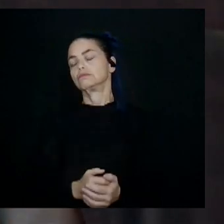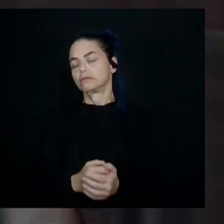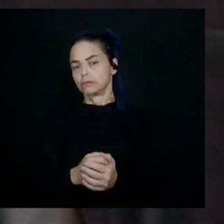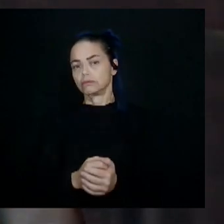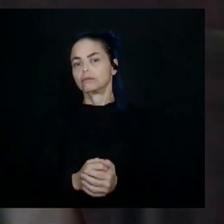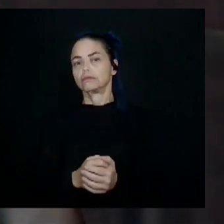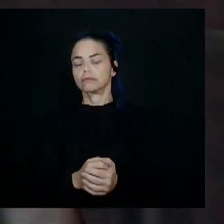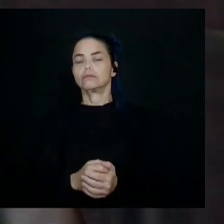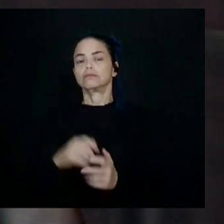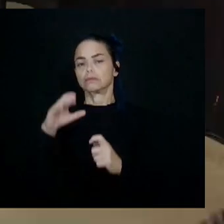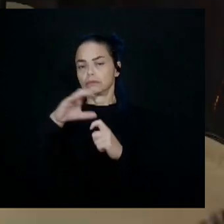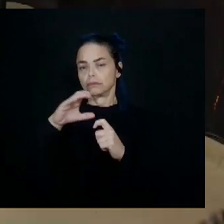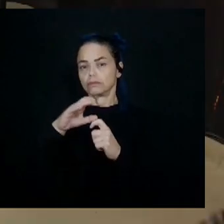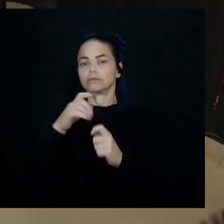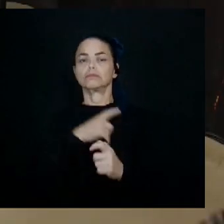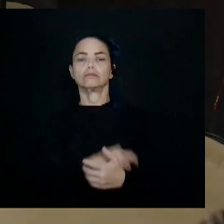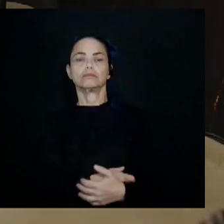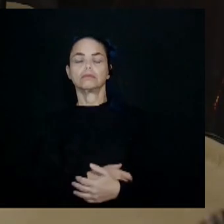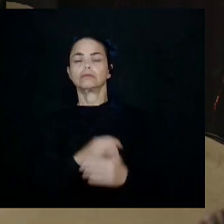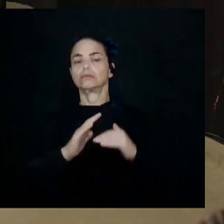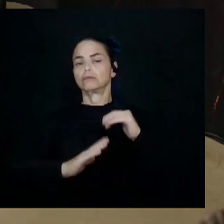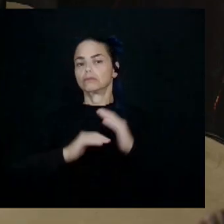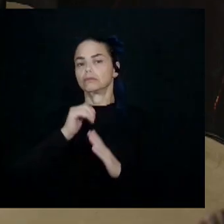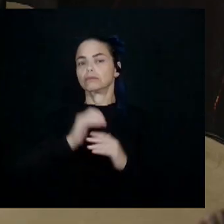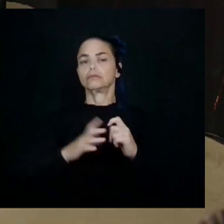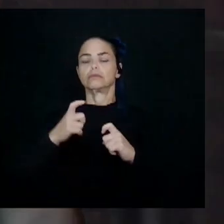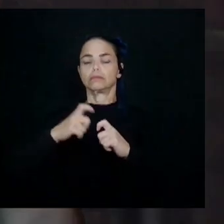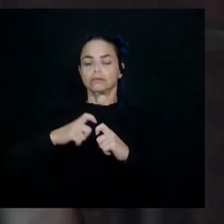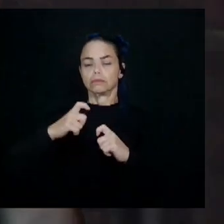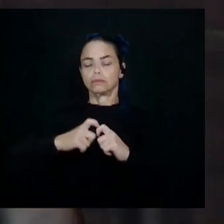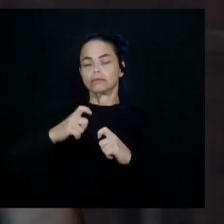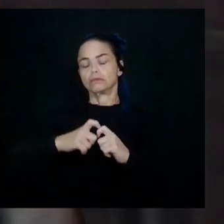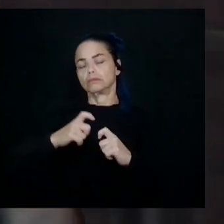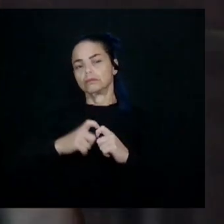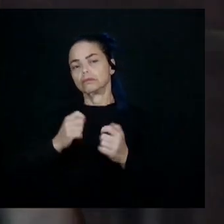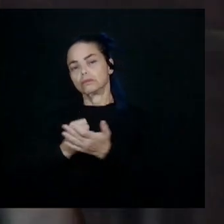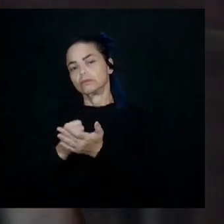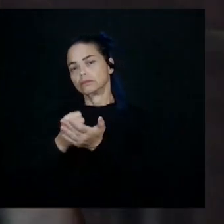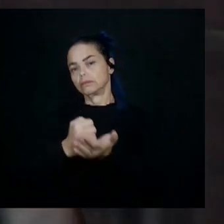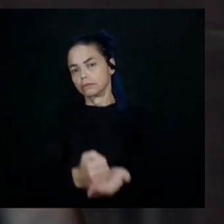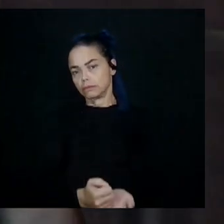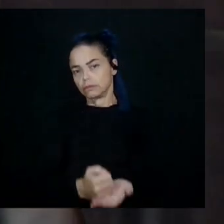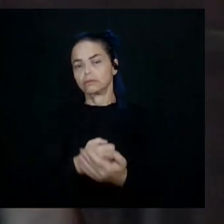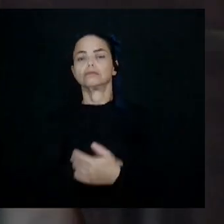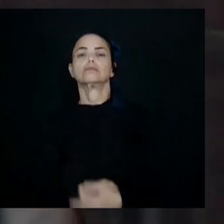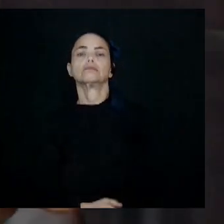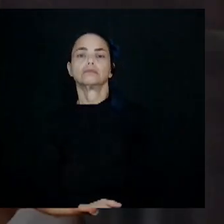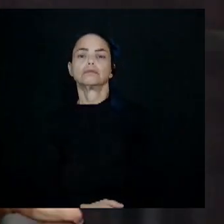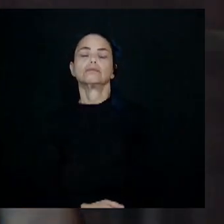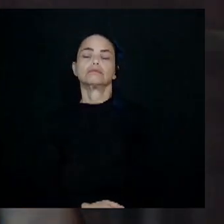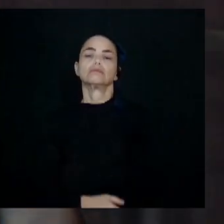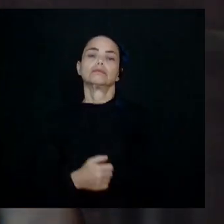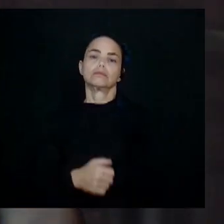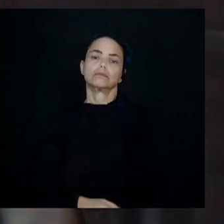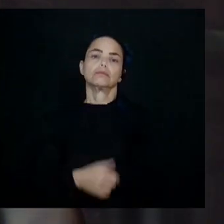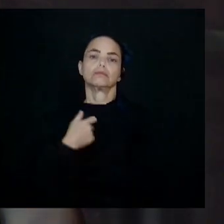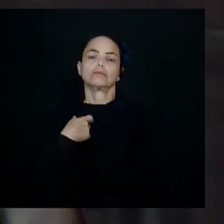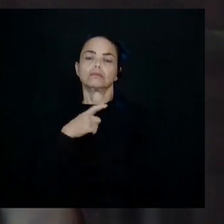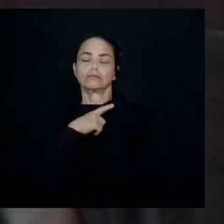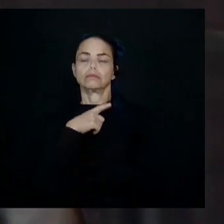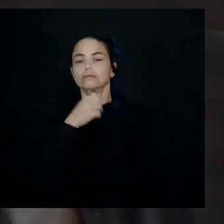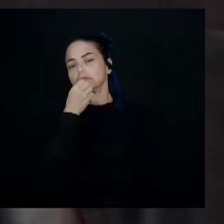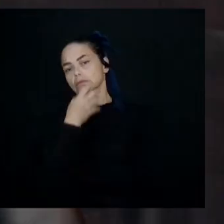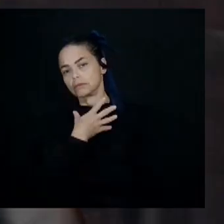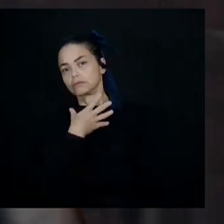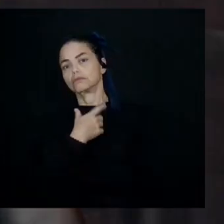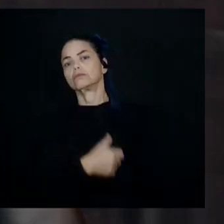clínicas até com os profissionais médicos que possam ajudar. Então, às vezes até ter um pouco de boa vontade, falar, né? Não,